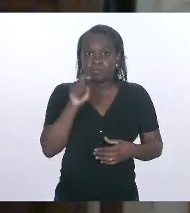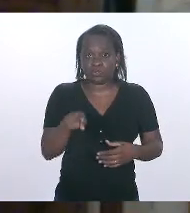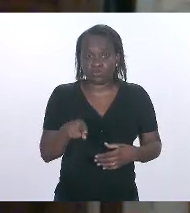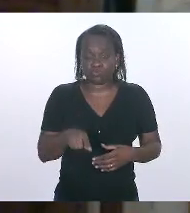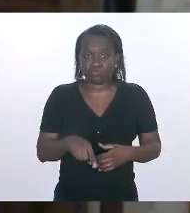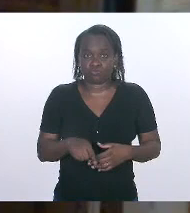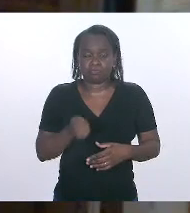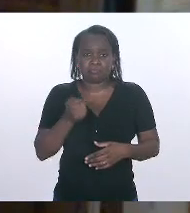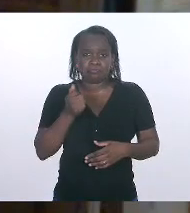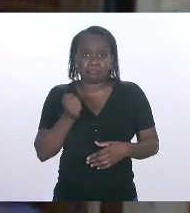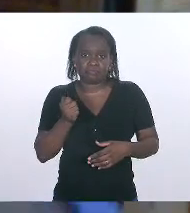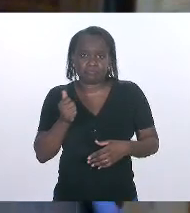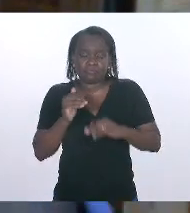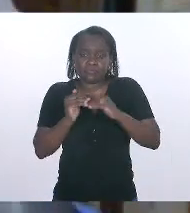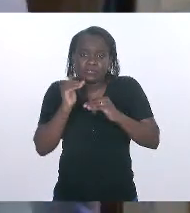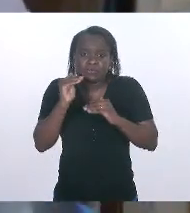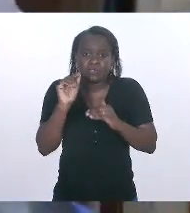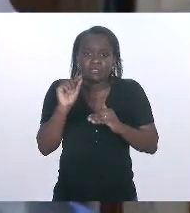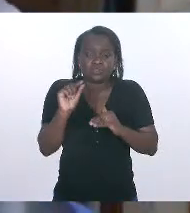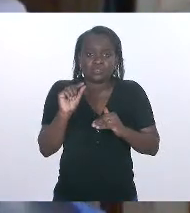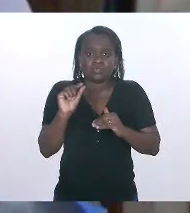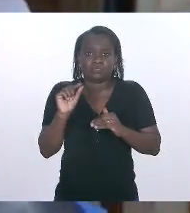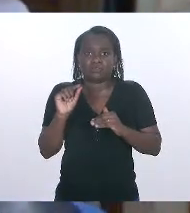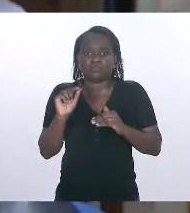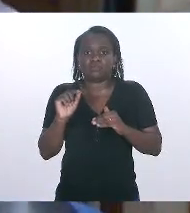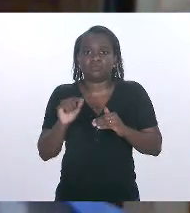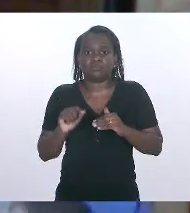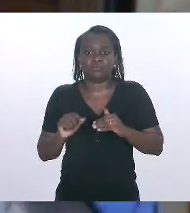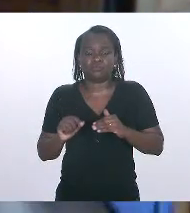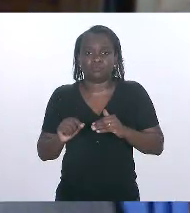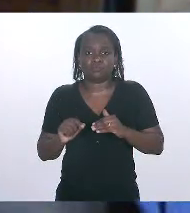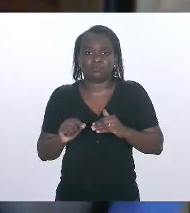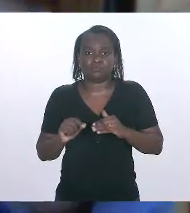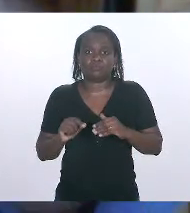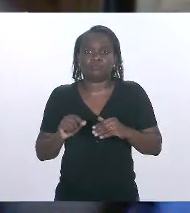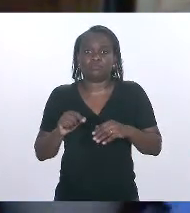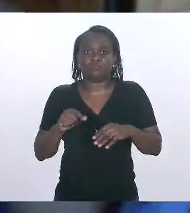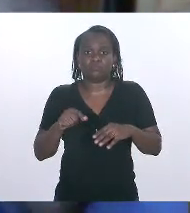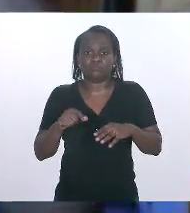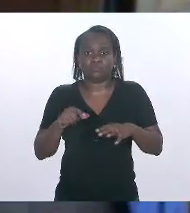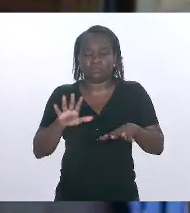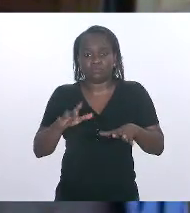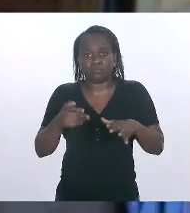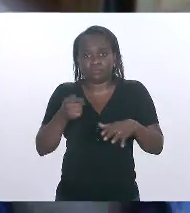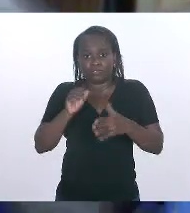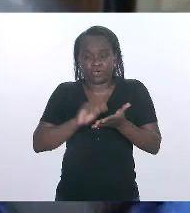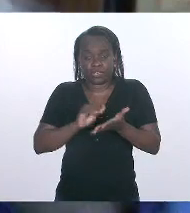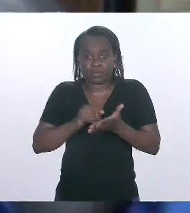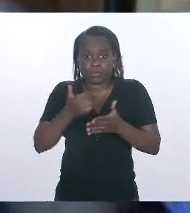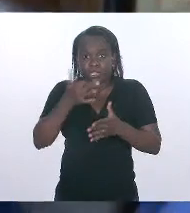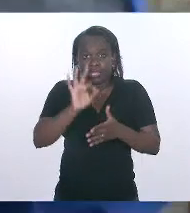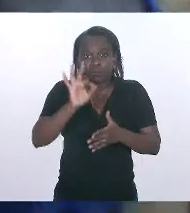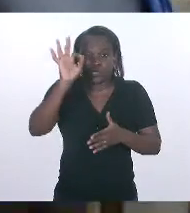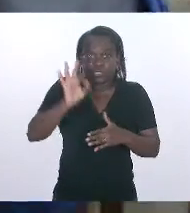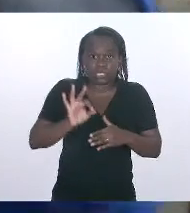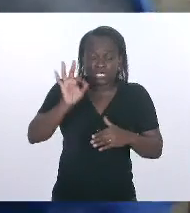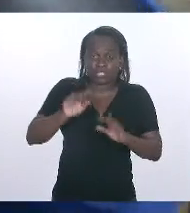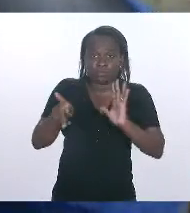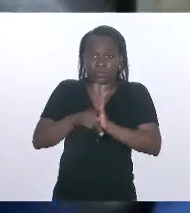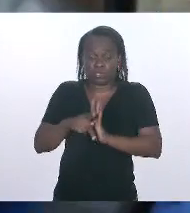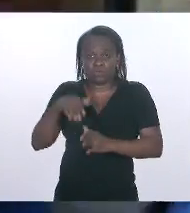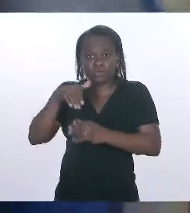um pouquinho acima do coeficiente mínimo, de 10% do